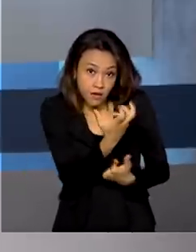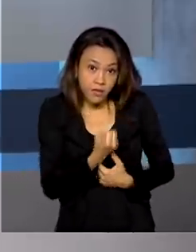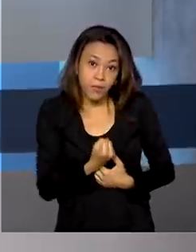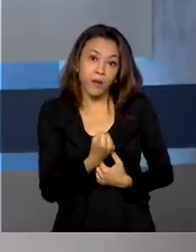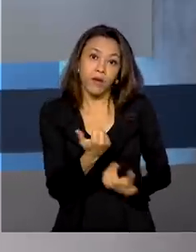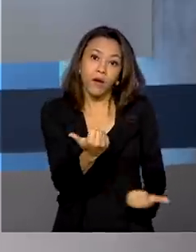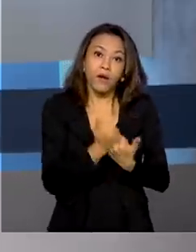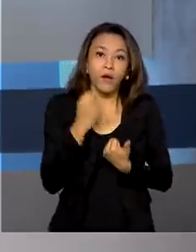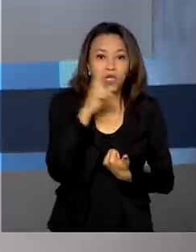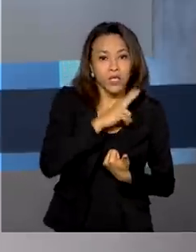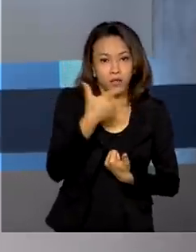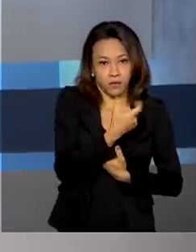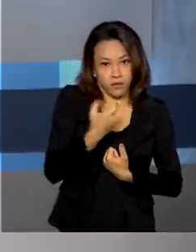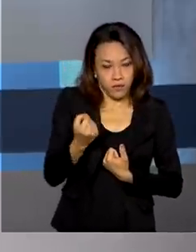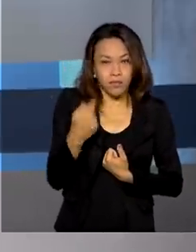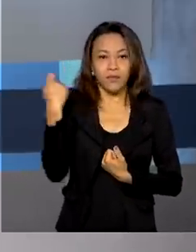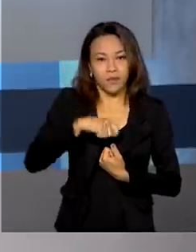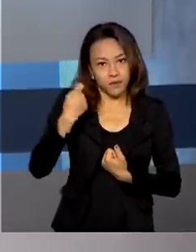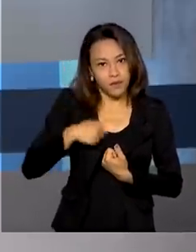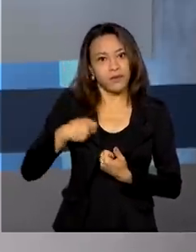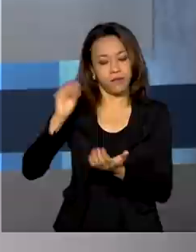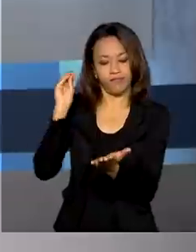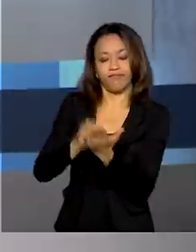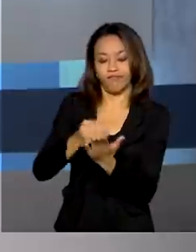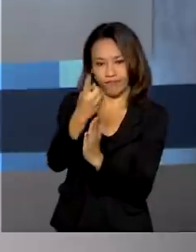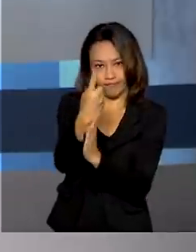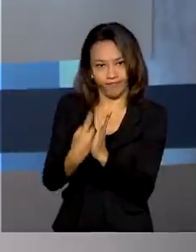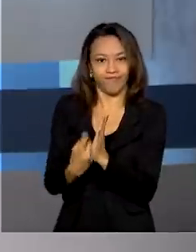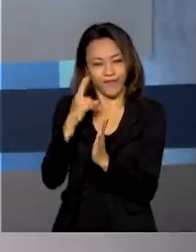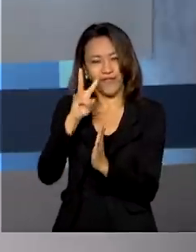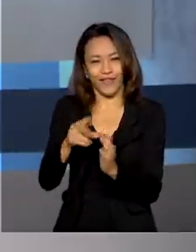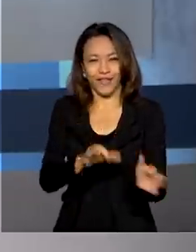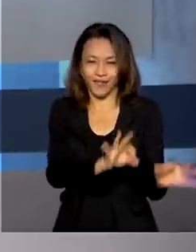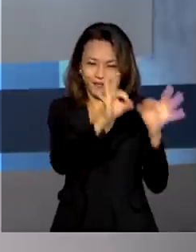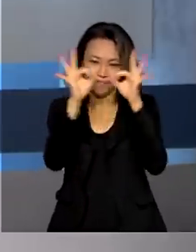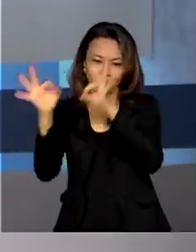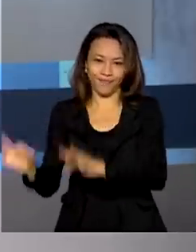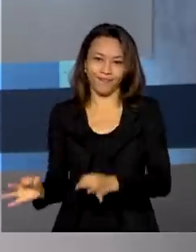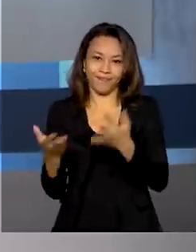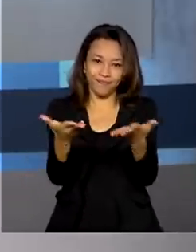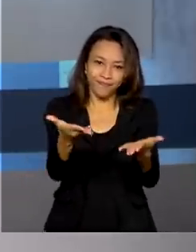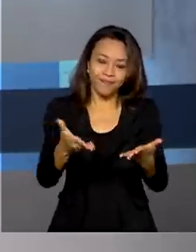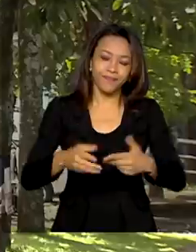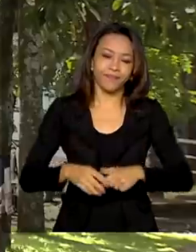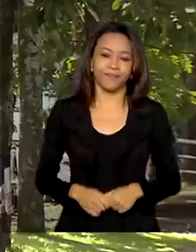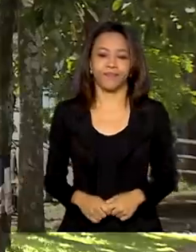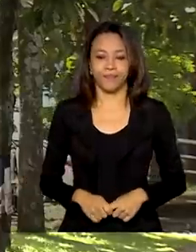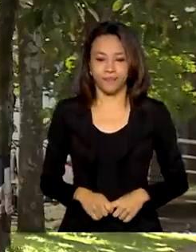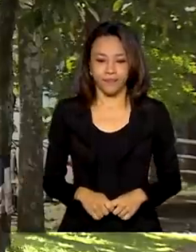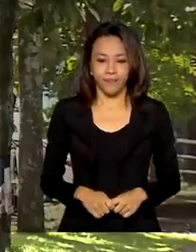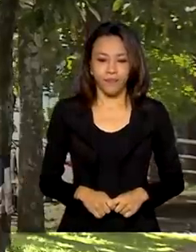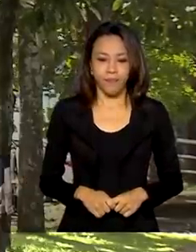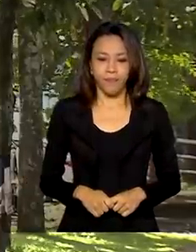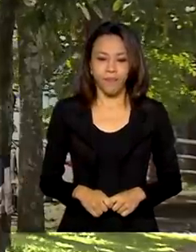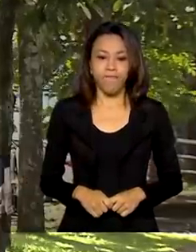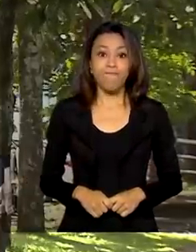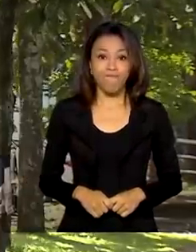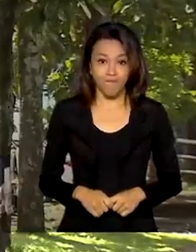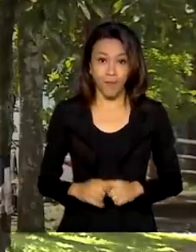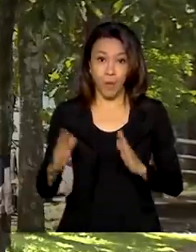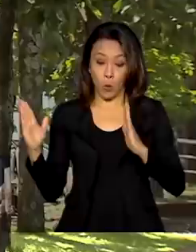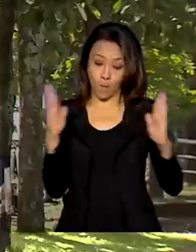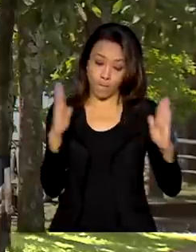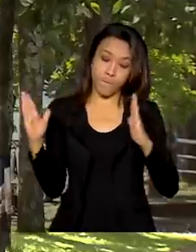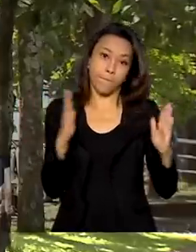2020 precisa declarar o benefício veja na reportagem de Márcia Fernandes e o